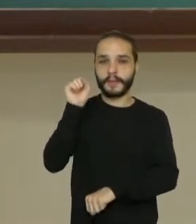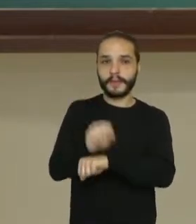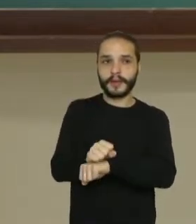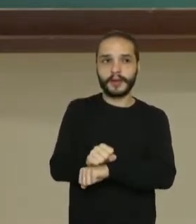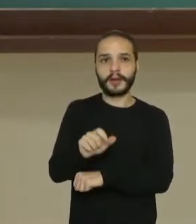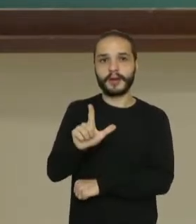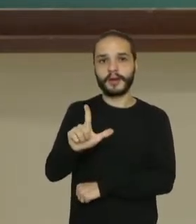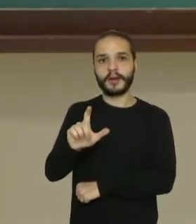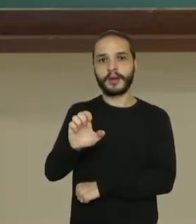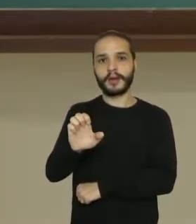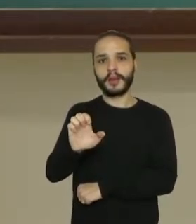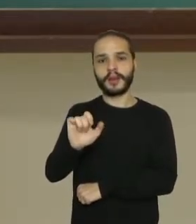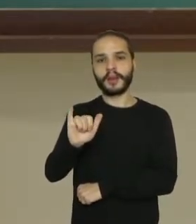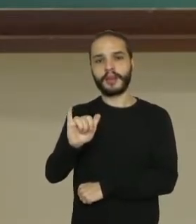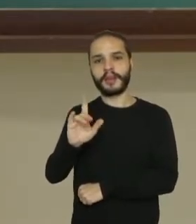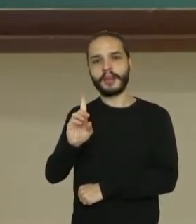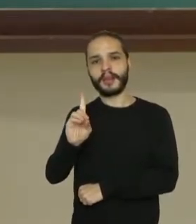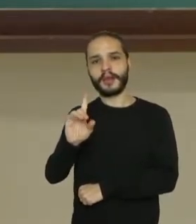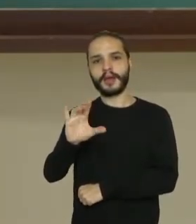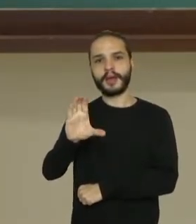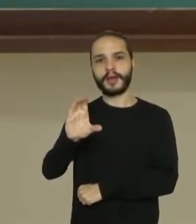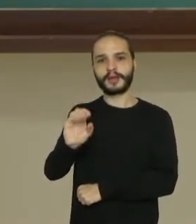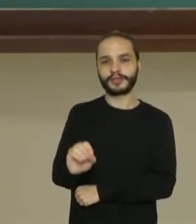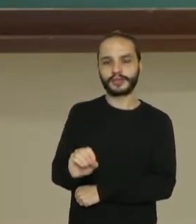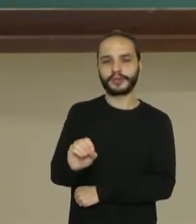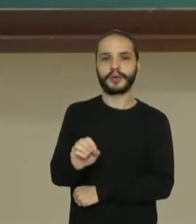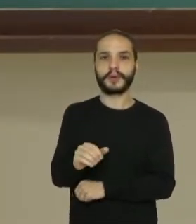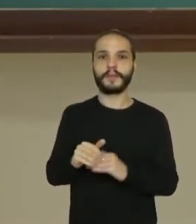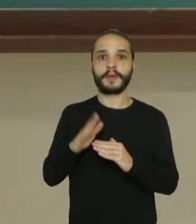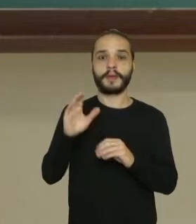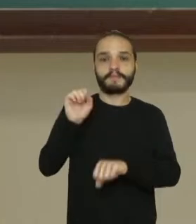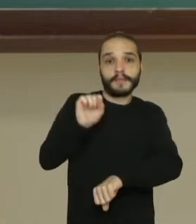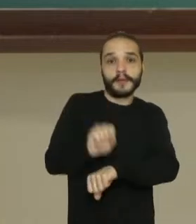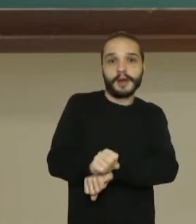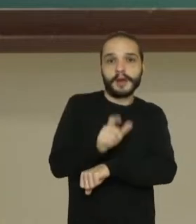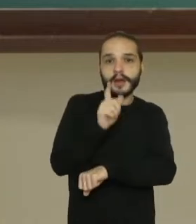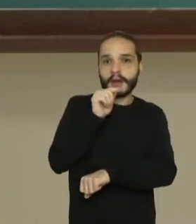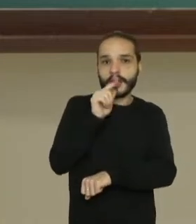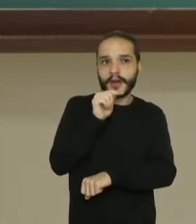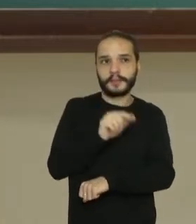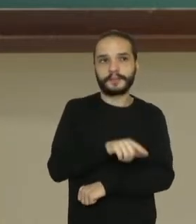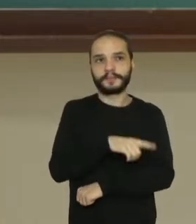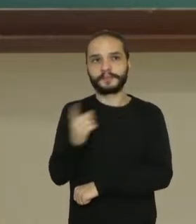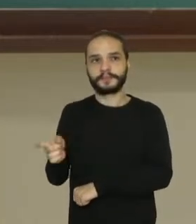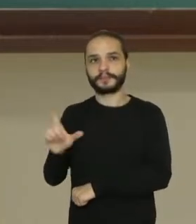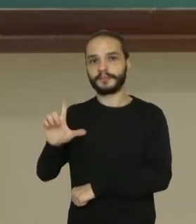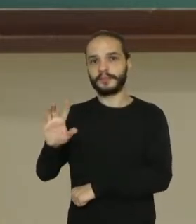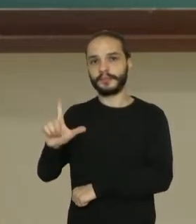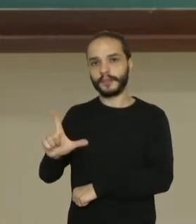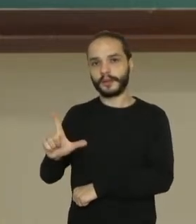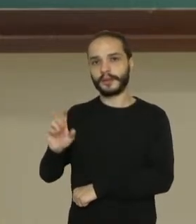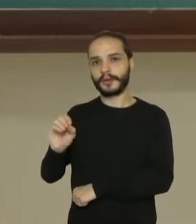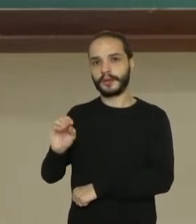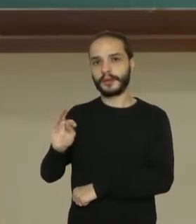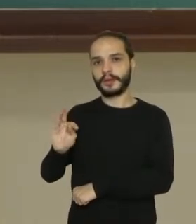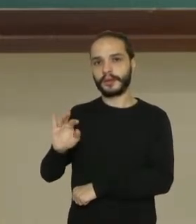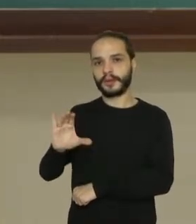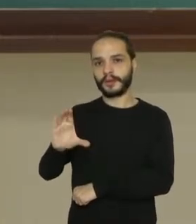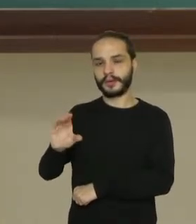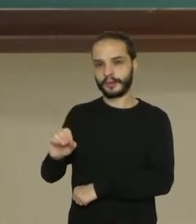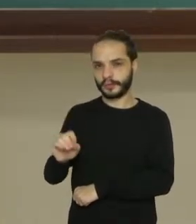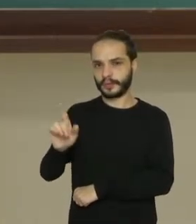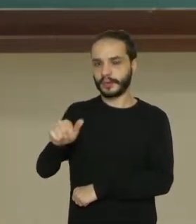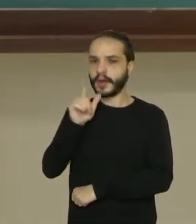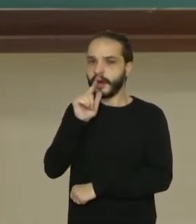pensarem, lêntico, mas devagar, então água parada. E lótico é a água doce, é água decorrente,